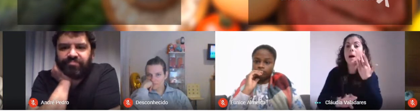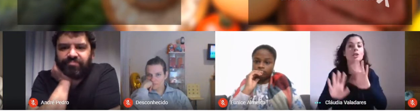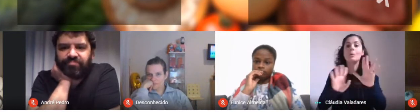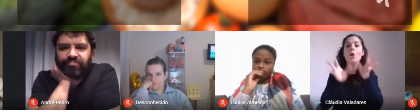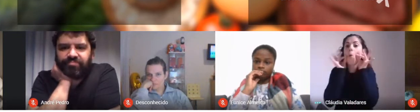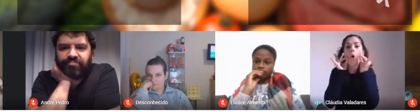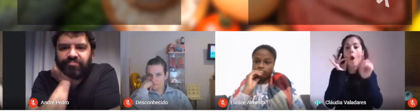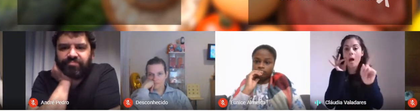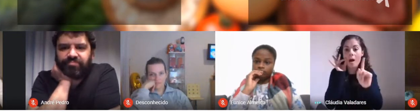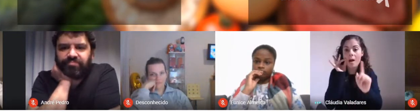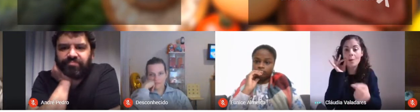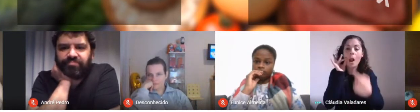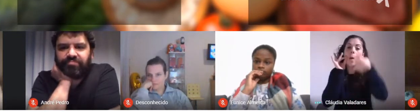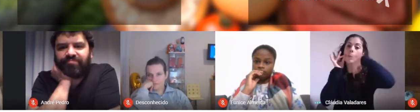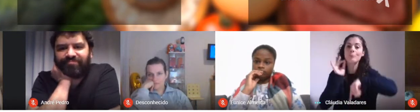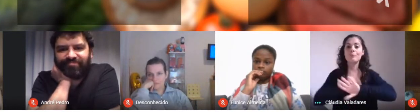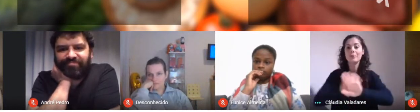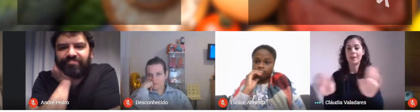Ok?